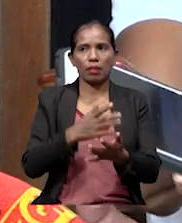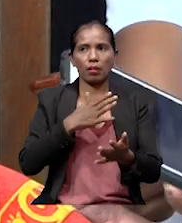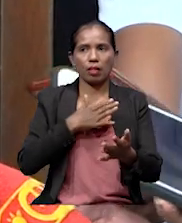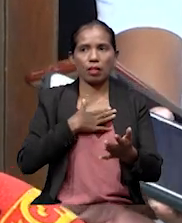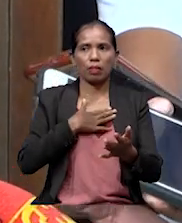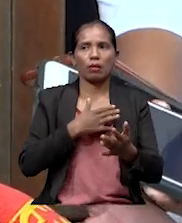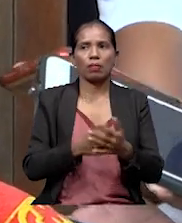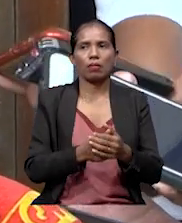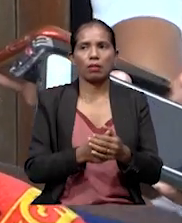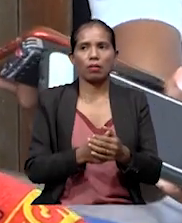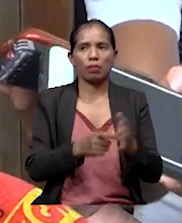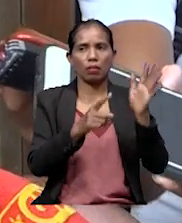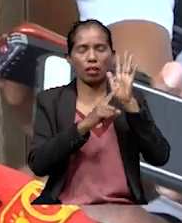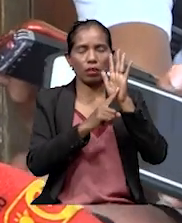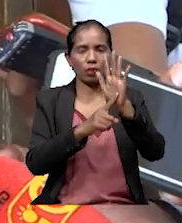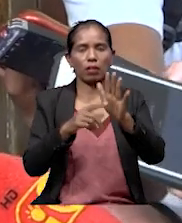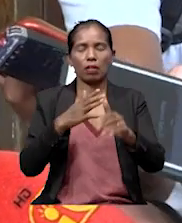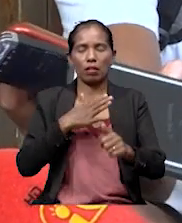ainda, né? A tu, a tu, a minha